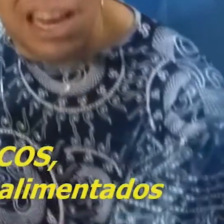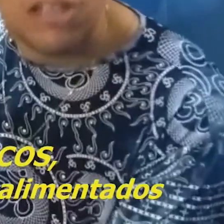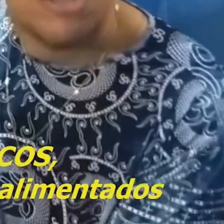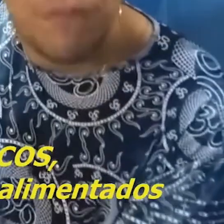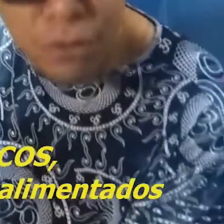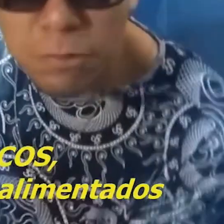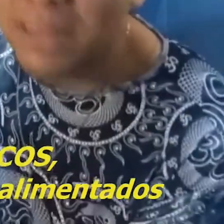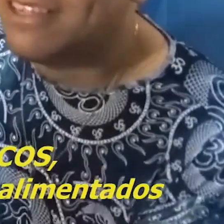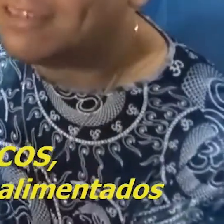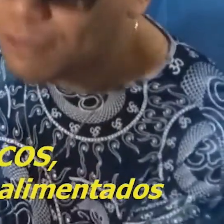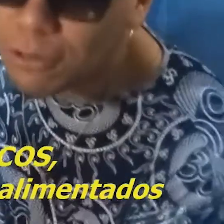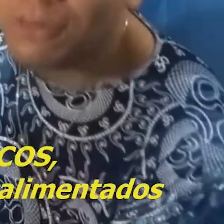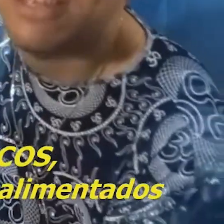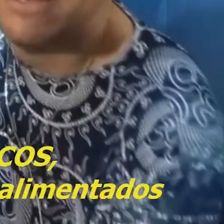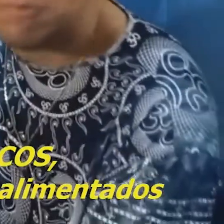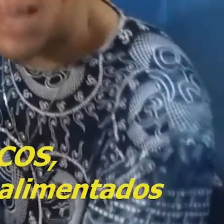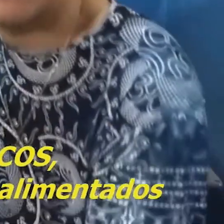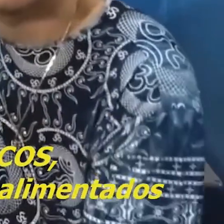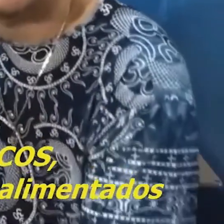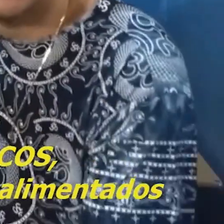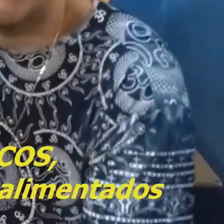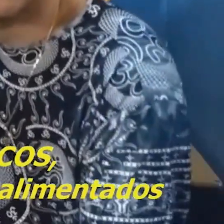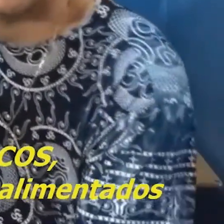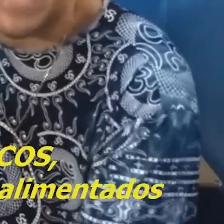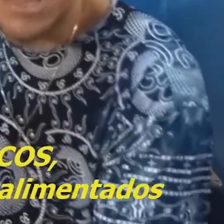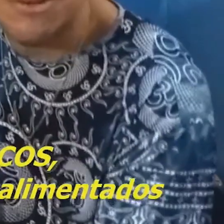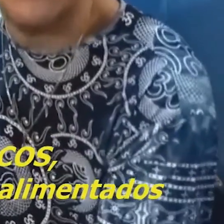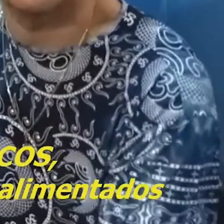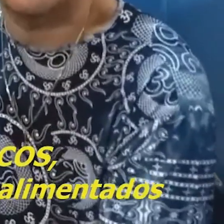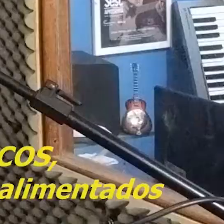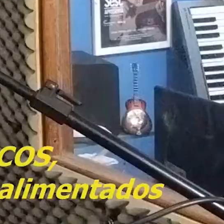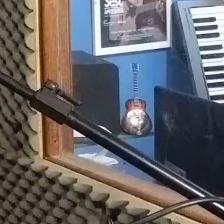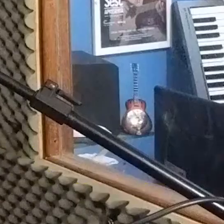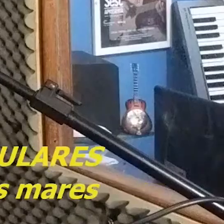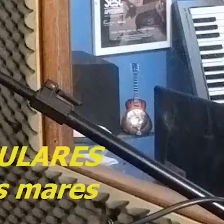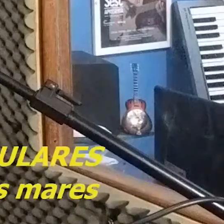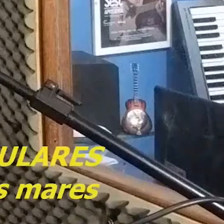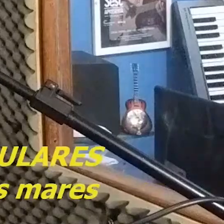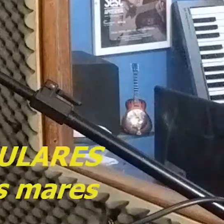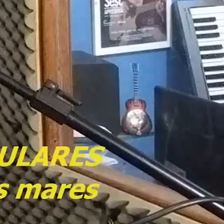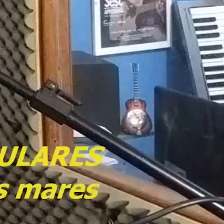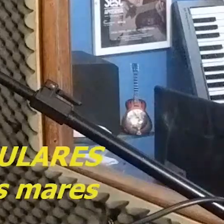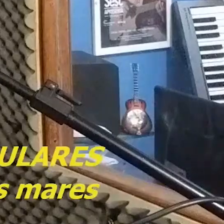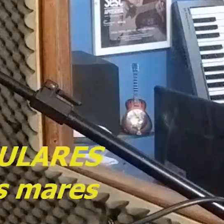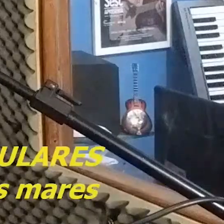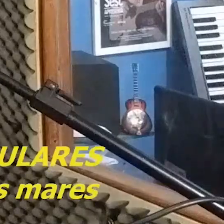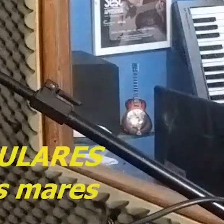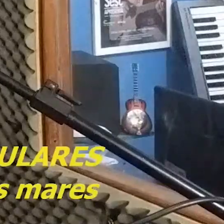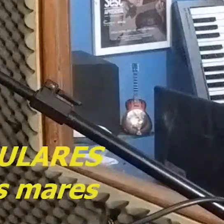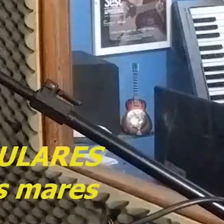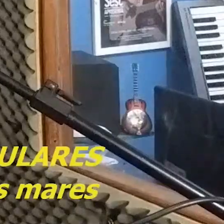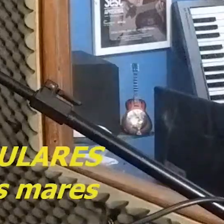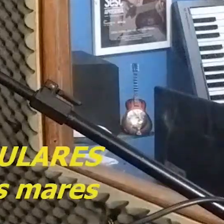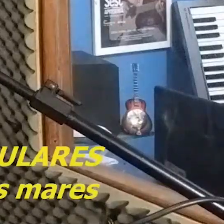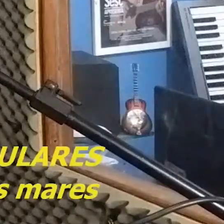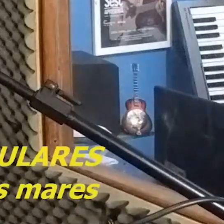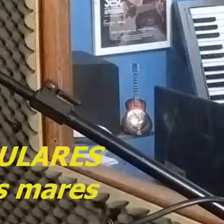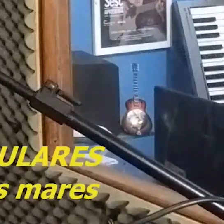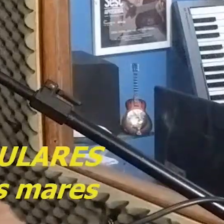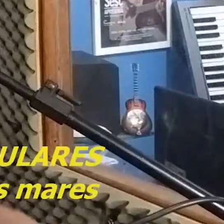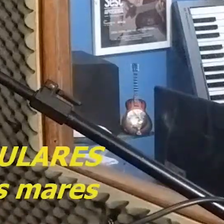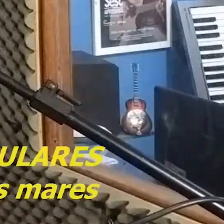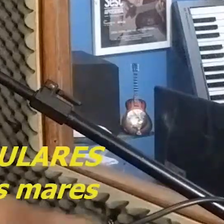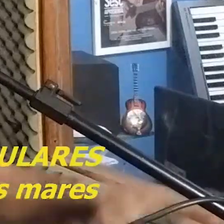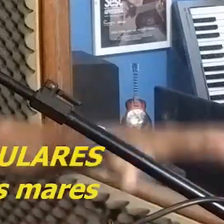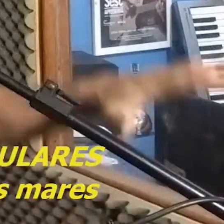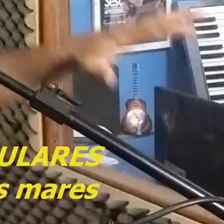são seres heterotróficos, precisam de outros seres para serem alimentados. E tem também as algas unicelulares, que